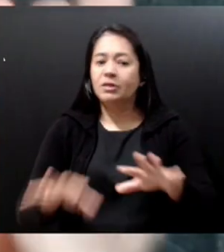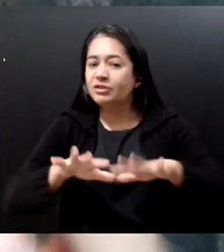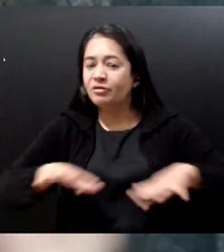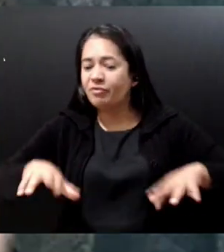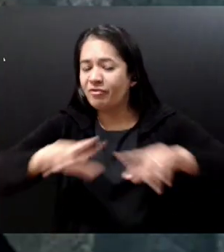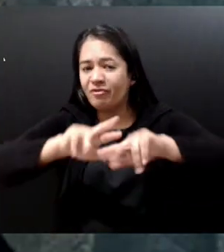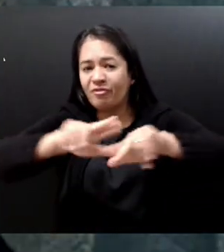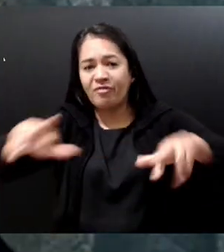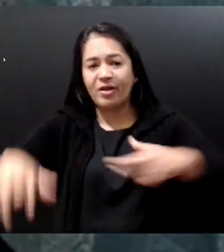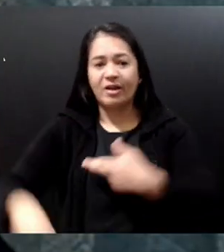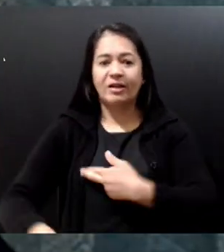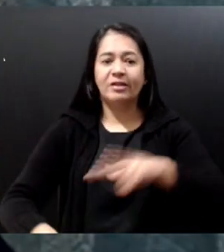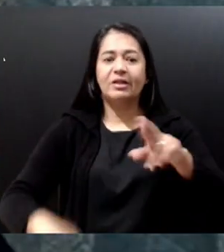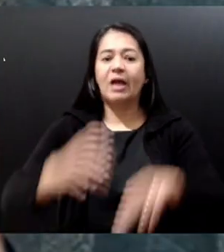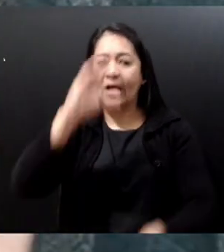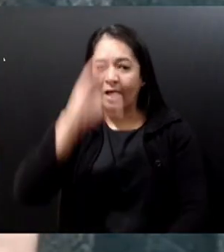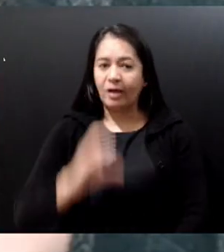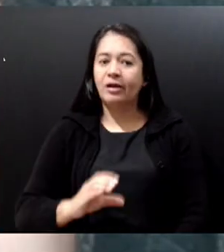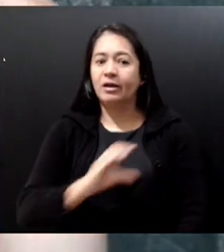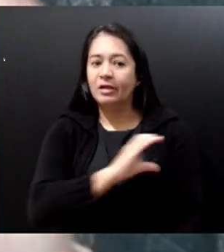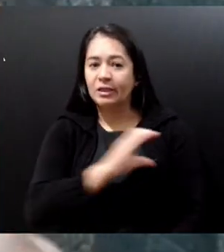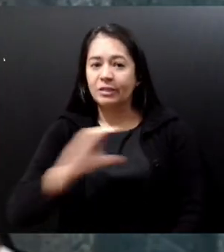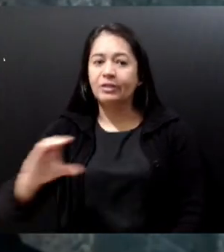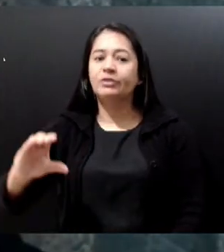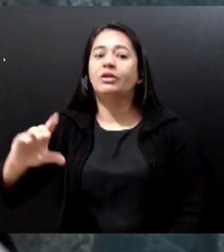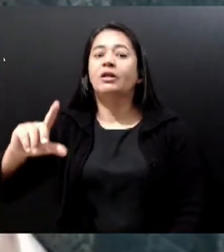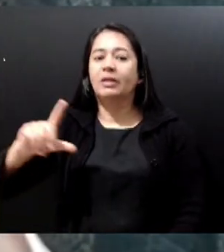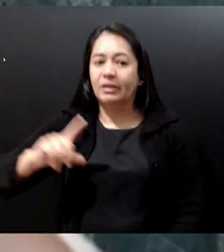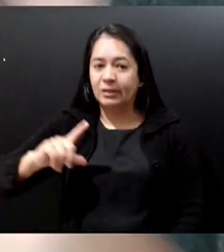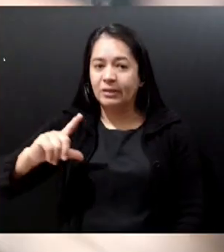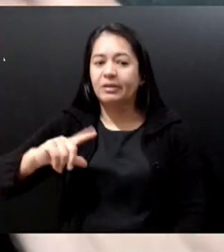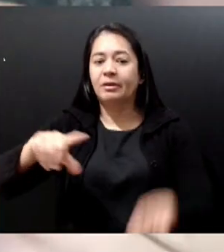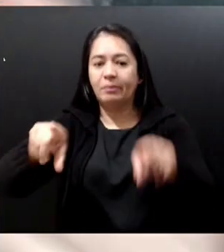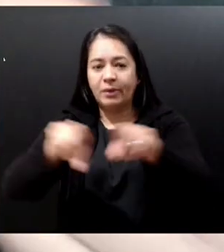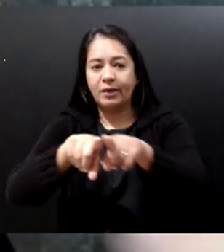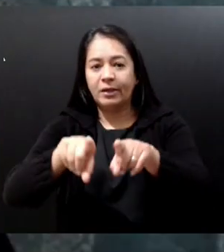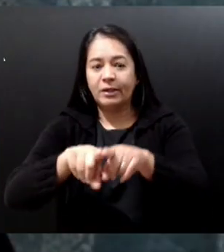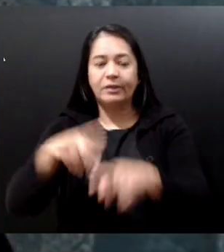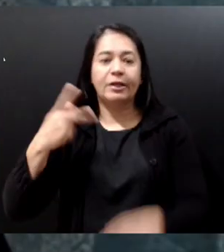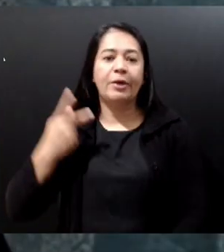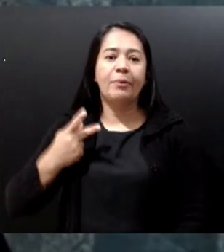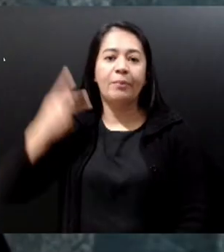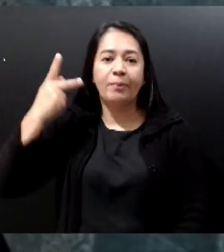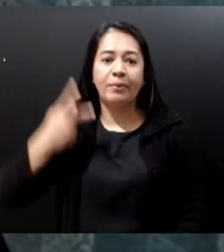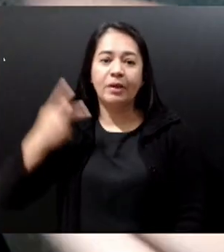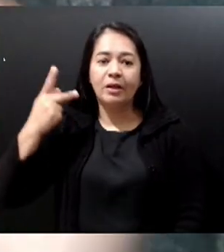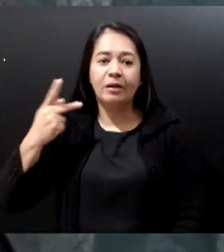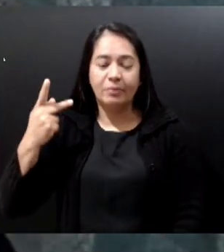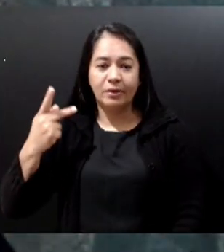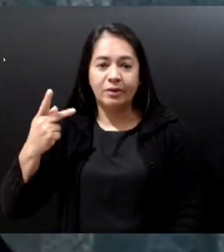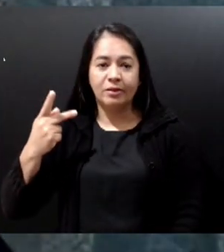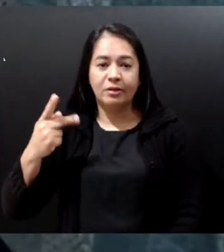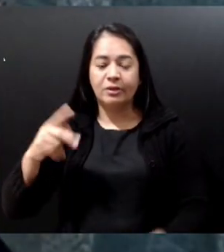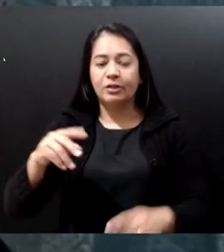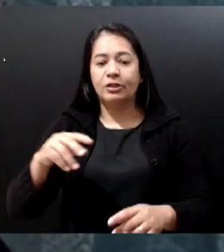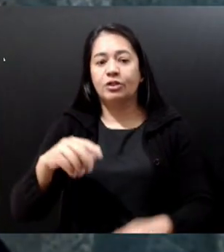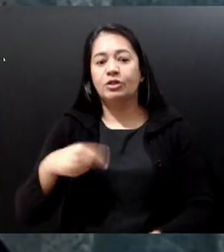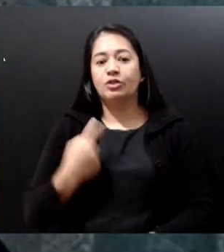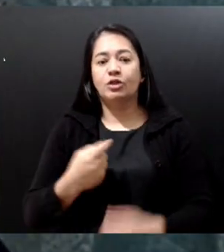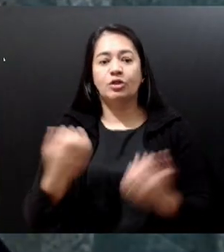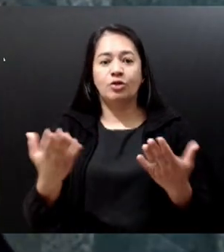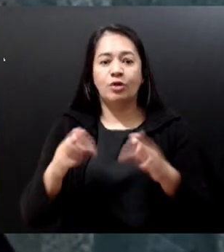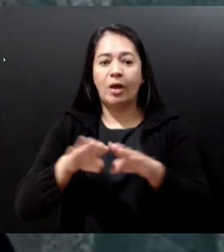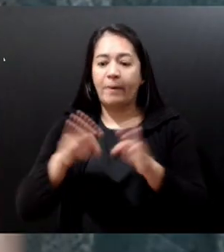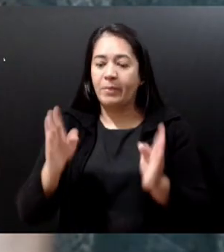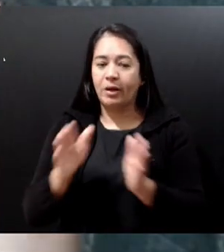que a gente fala que é a bancada da Bíblia, que eu, até hoje não tenho limitação disso. É um desafio